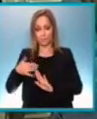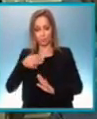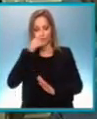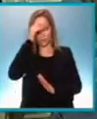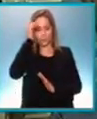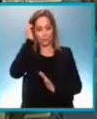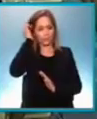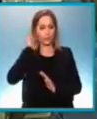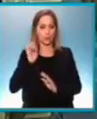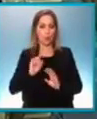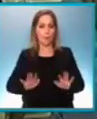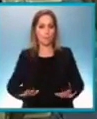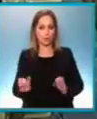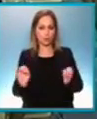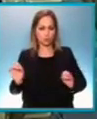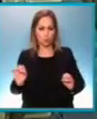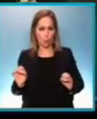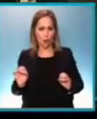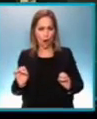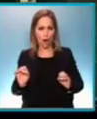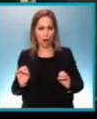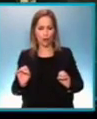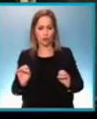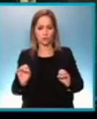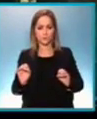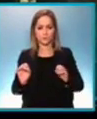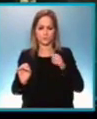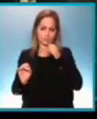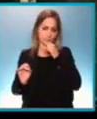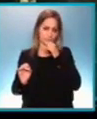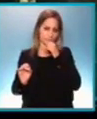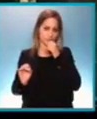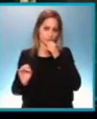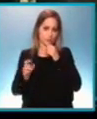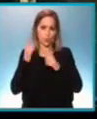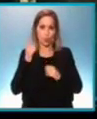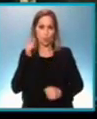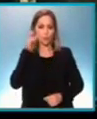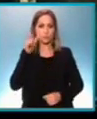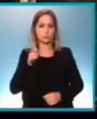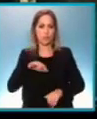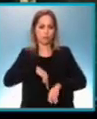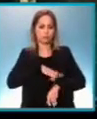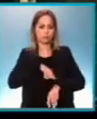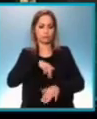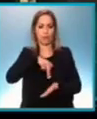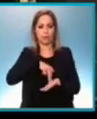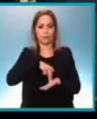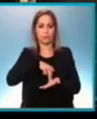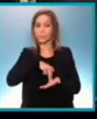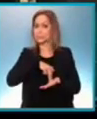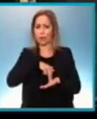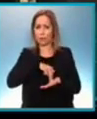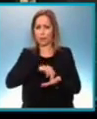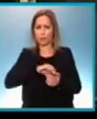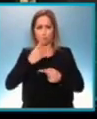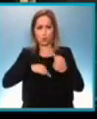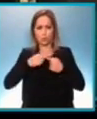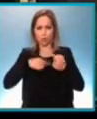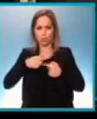grandes pausas na peça, não tens uma personagem durante muito tempo em palco. É muito um